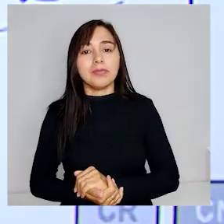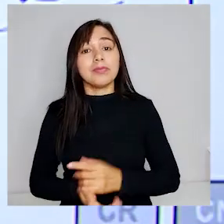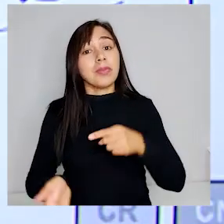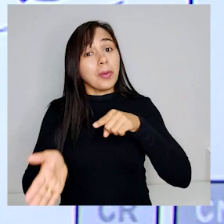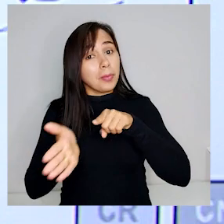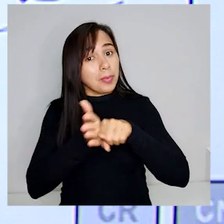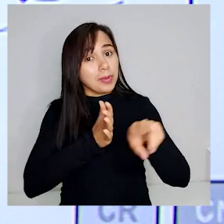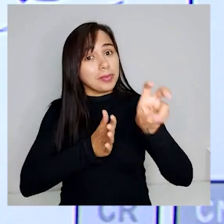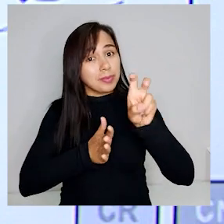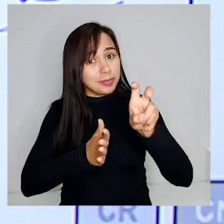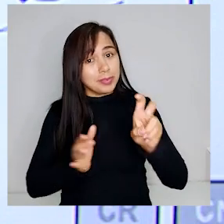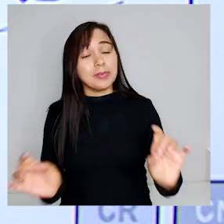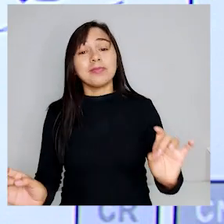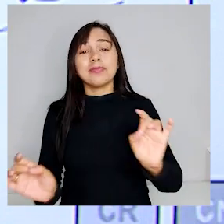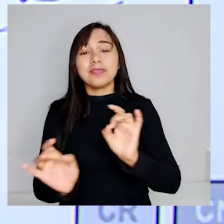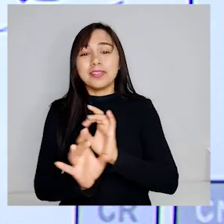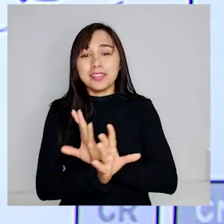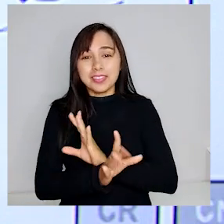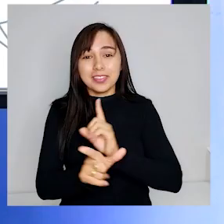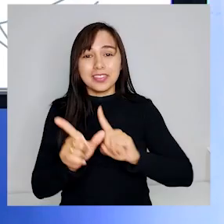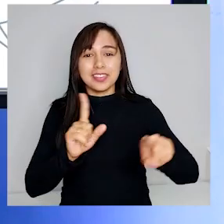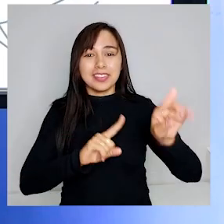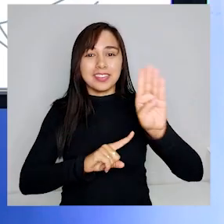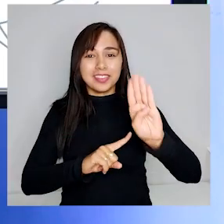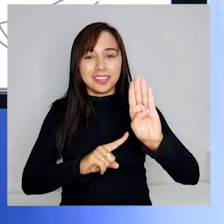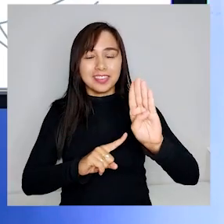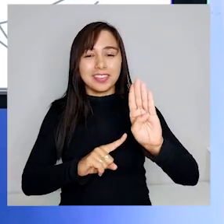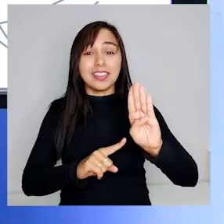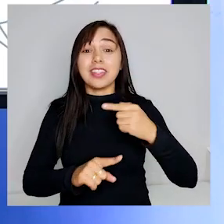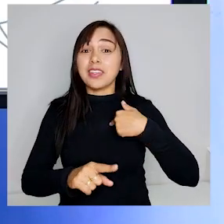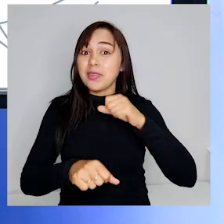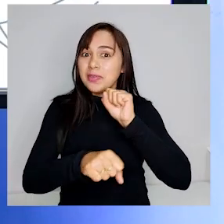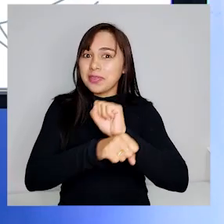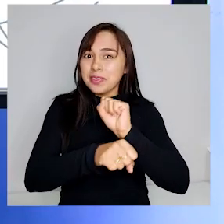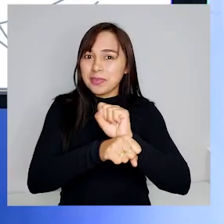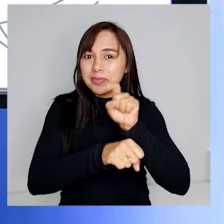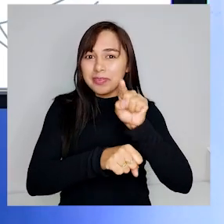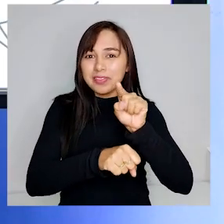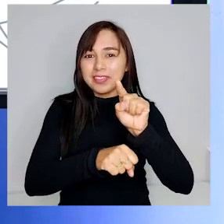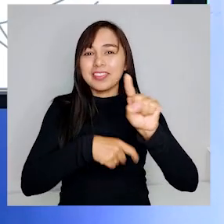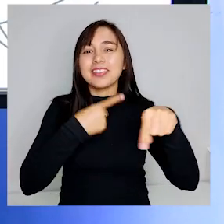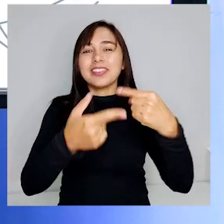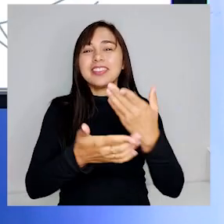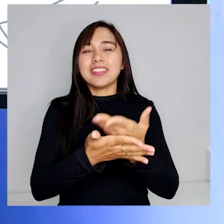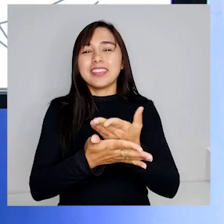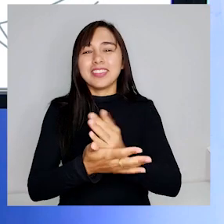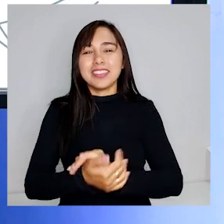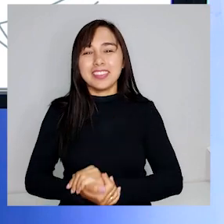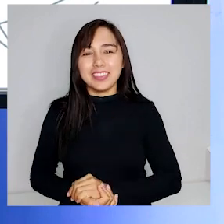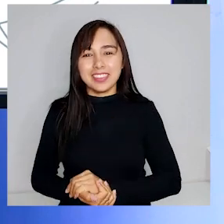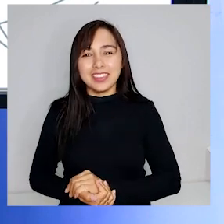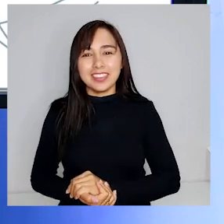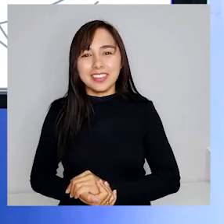questão 5, ela termina aí no item B, e eu espero vocês numa próxima questão. Até mais!